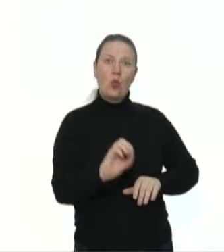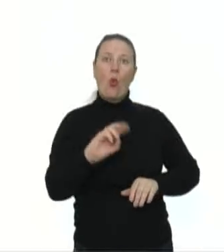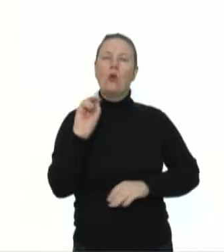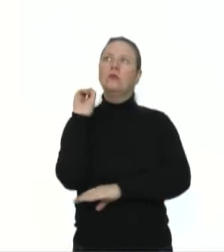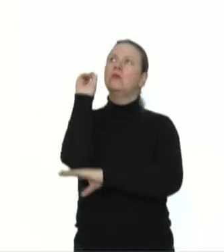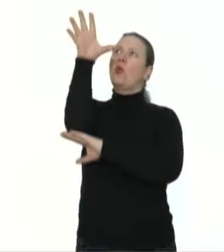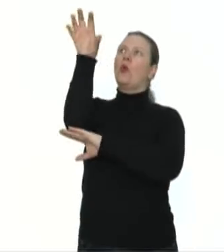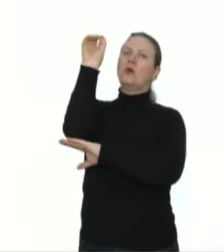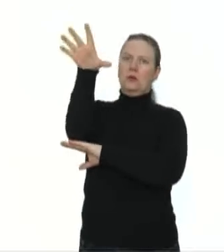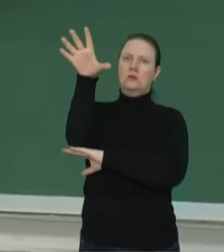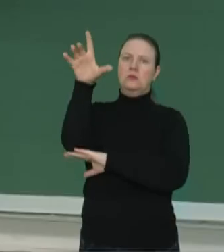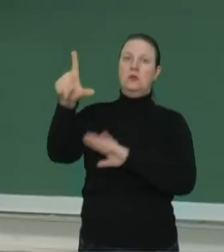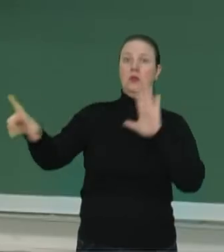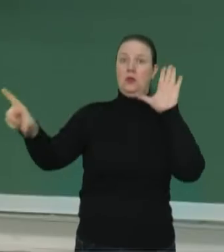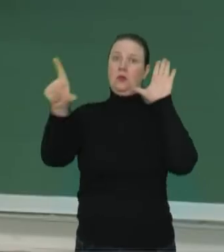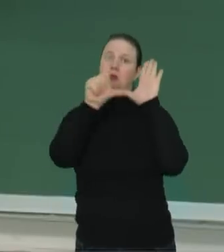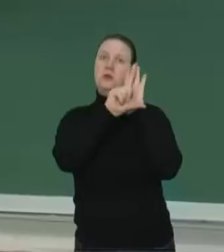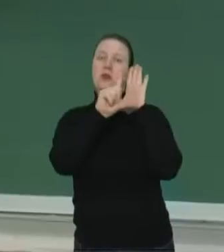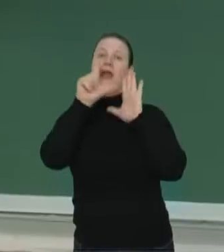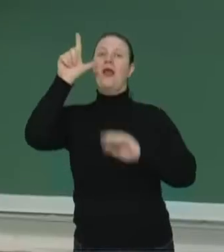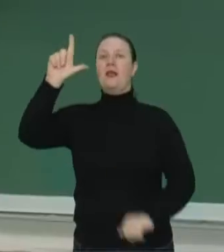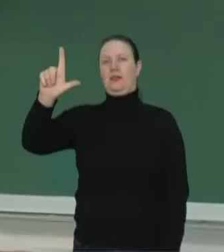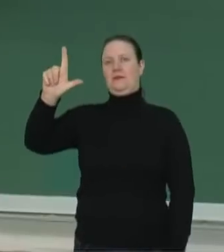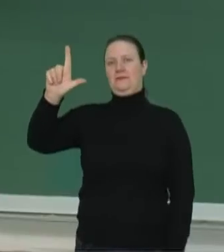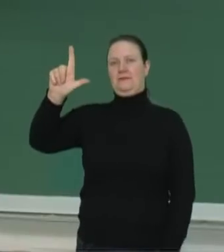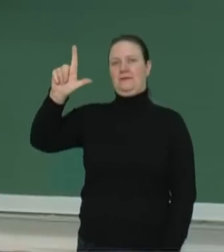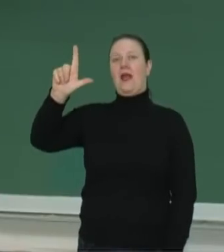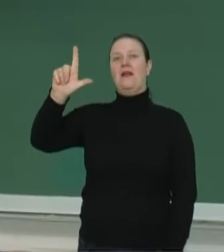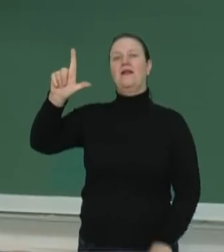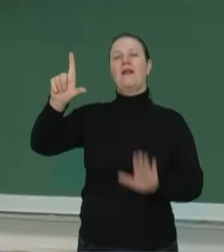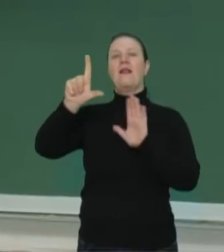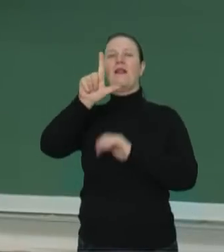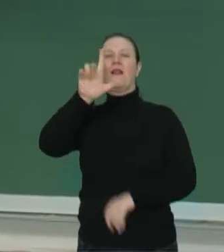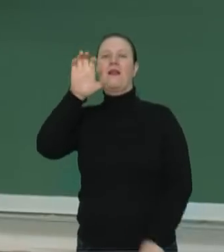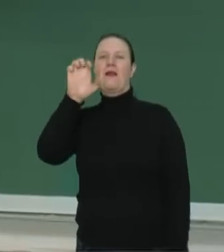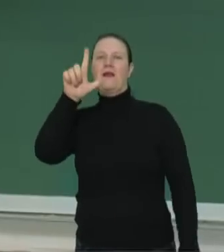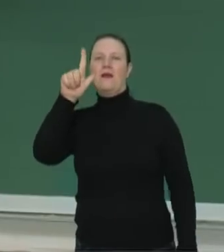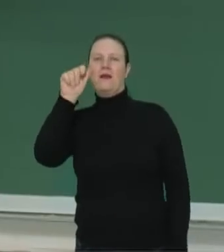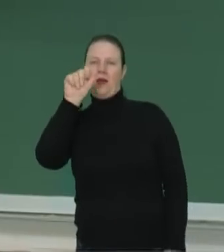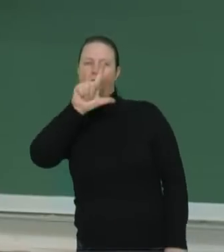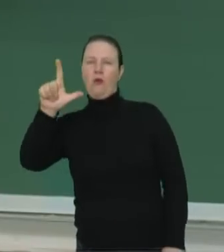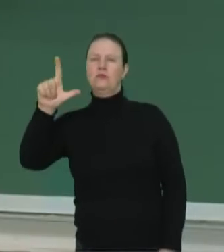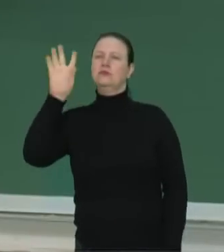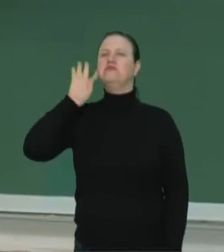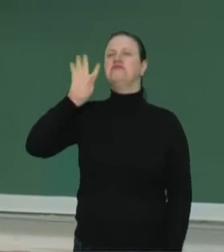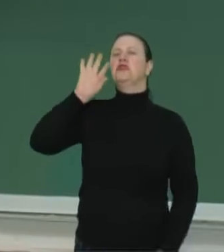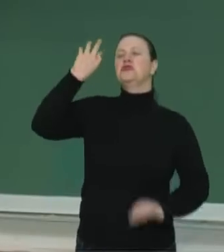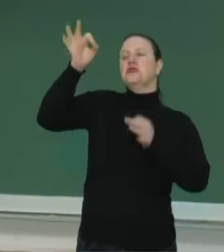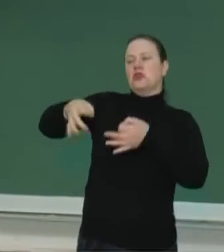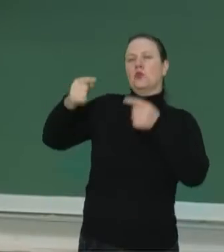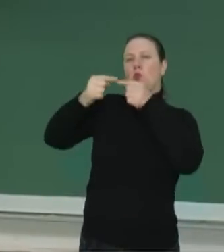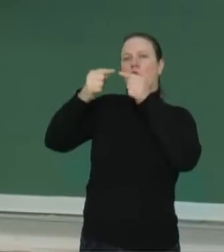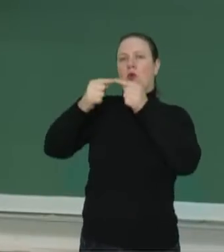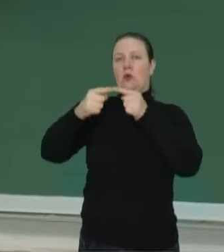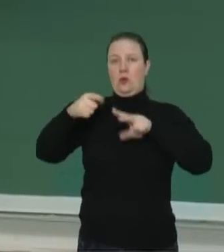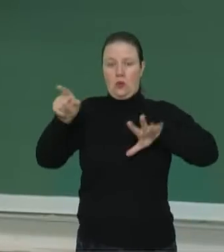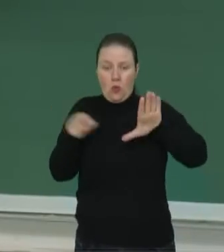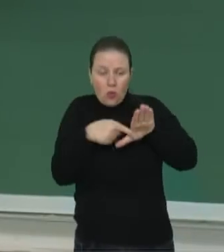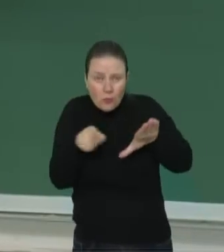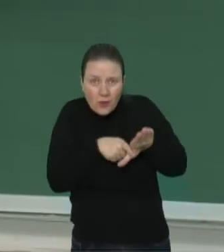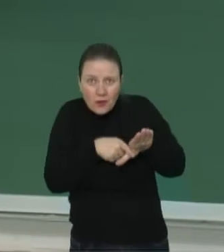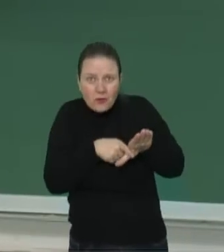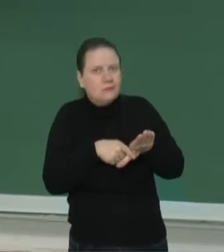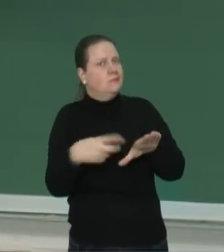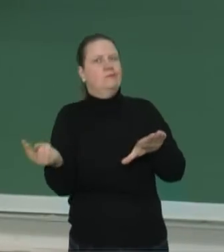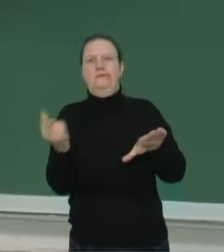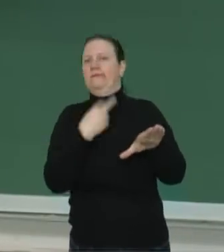cesta, jogada legal também, positivo, tá? Usar o pé para conduzir a bola, falta,